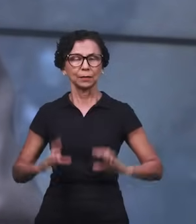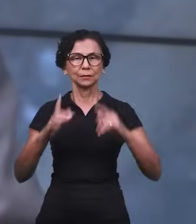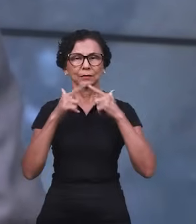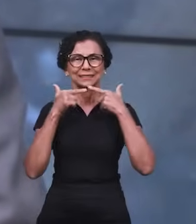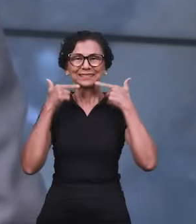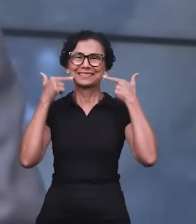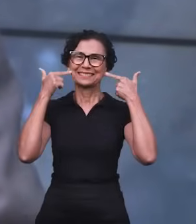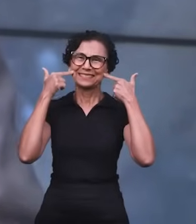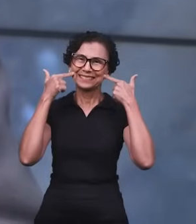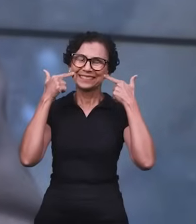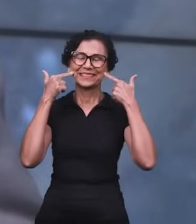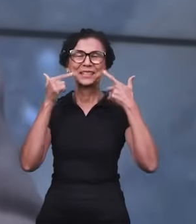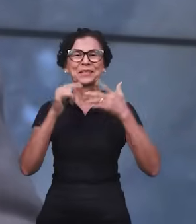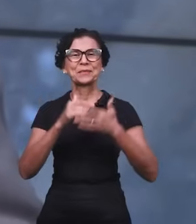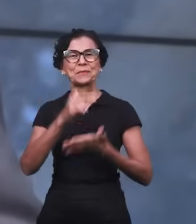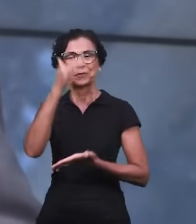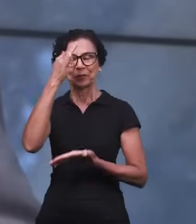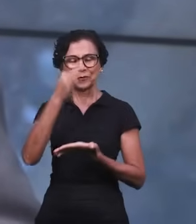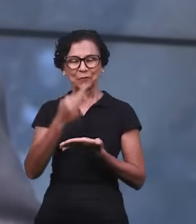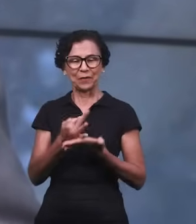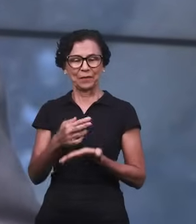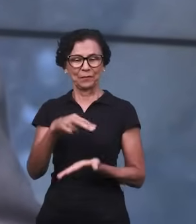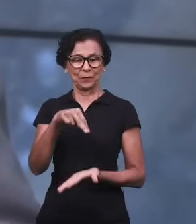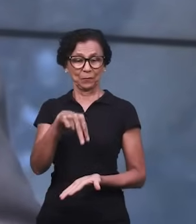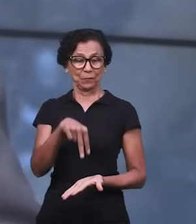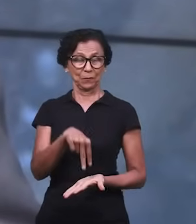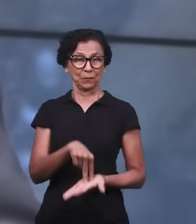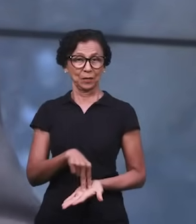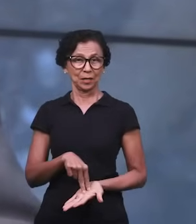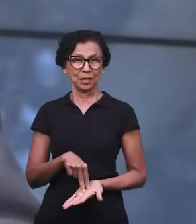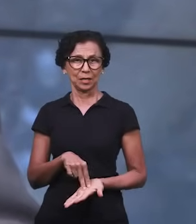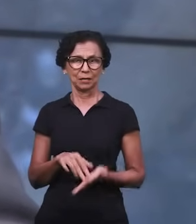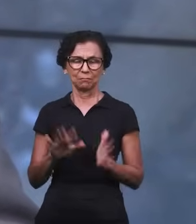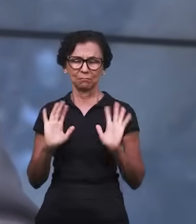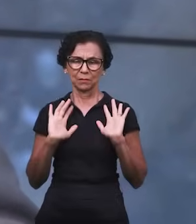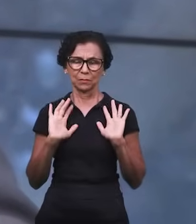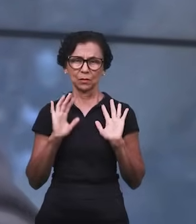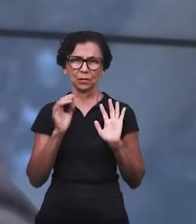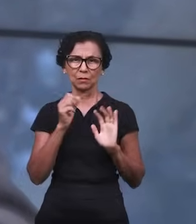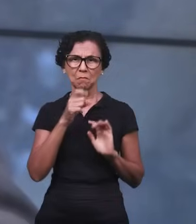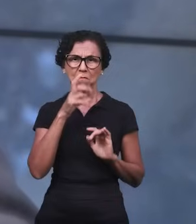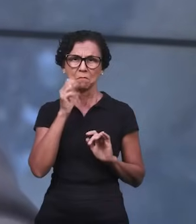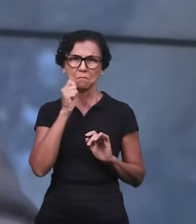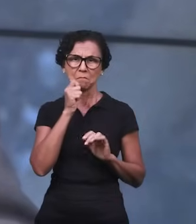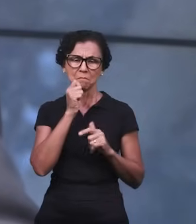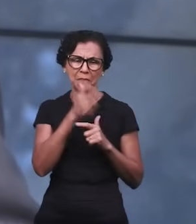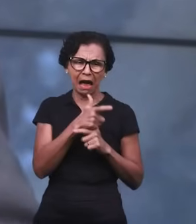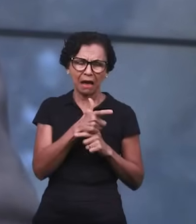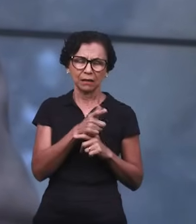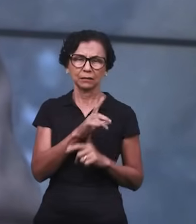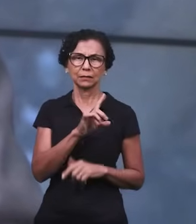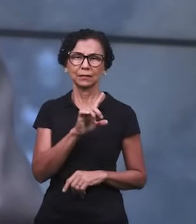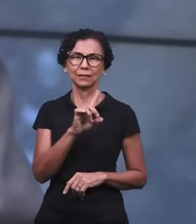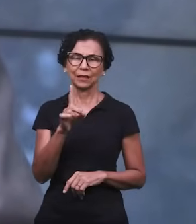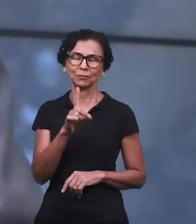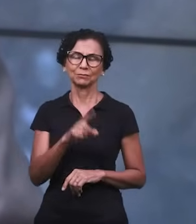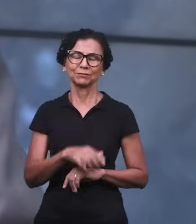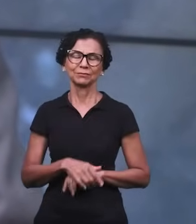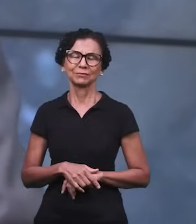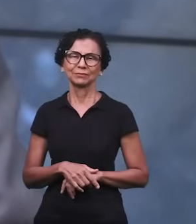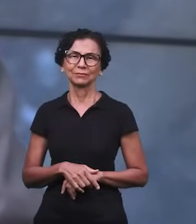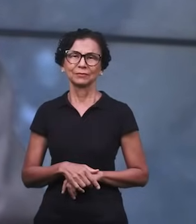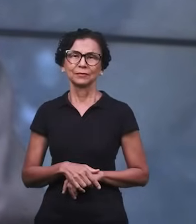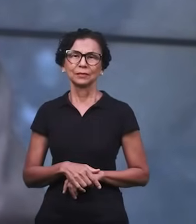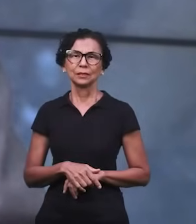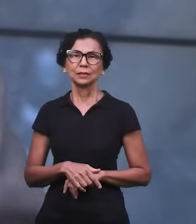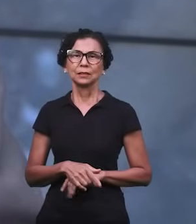seu sorriso, na sua firmeza de postura, sem ser agressivo com ninguém. Né? Ele tem um testemunho.